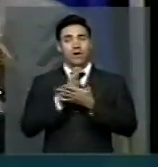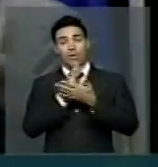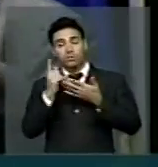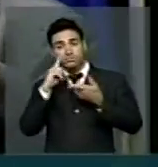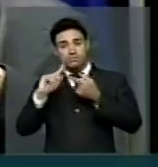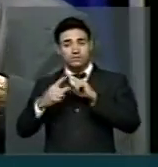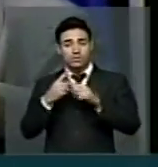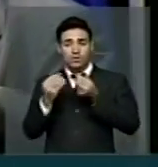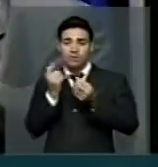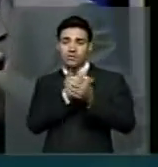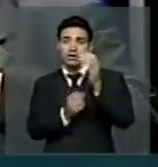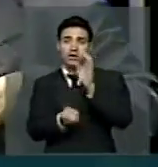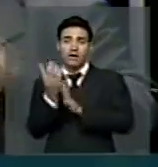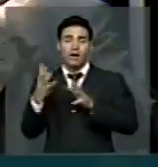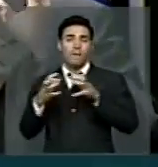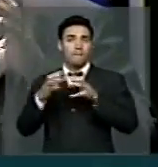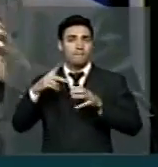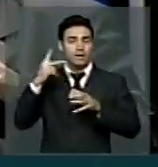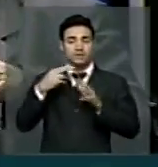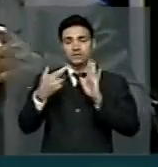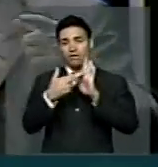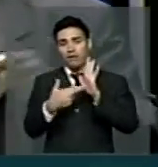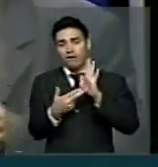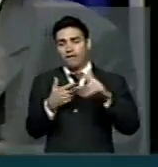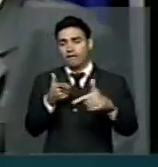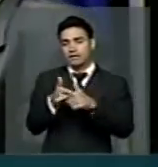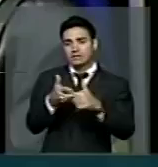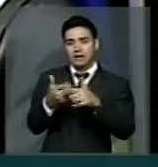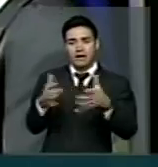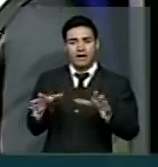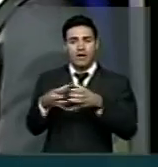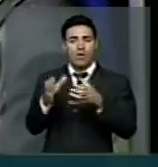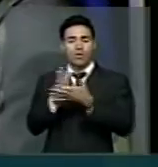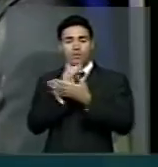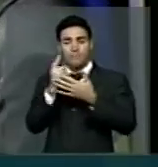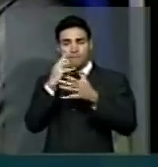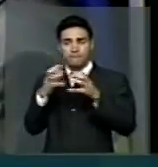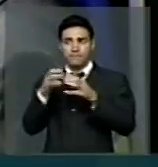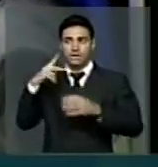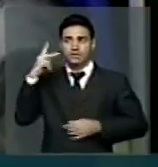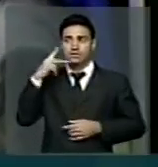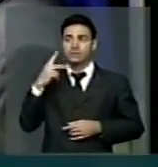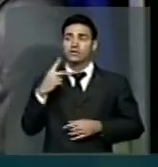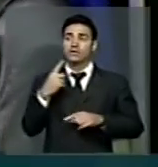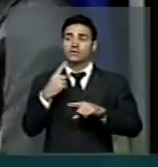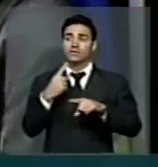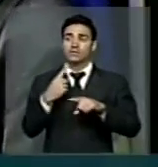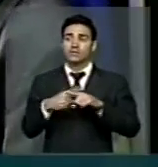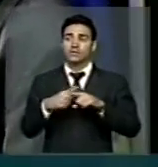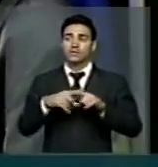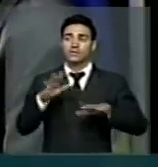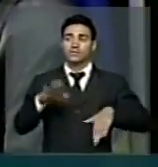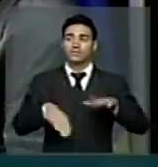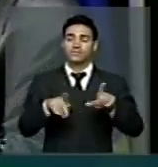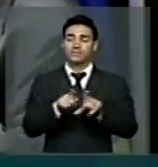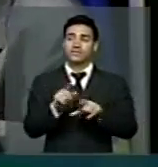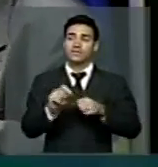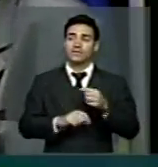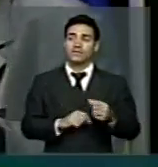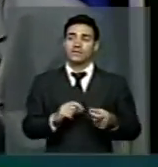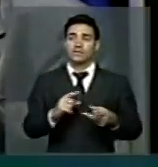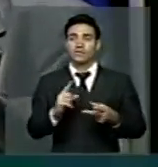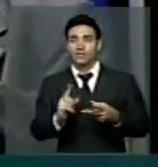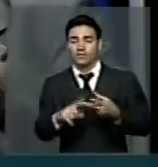mecanismos de criação de partido, crítica aos partidos, talvez em função desta superação que esse